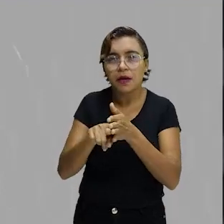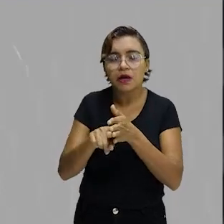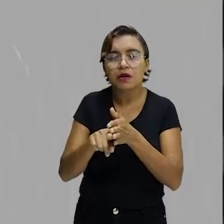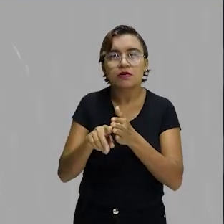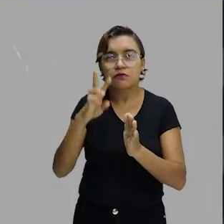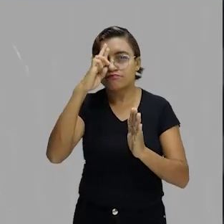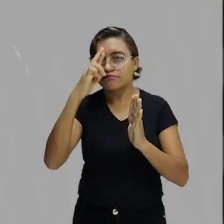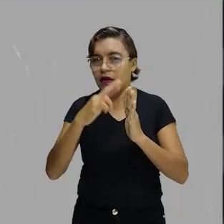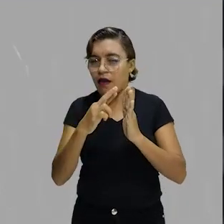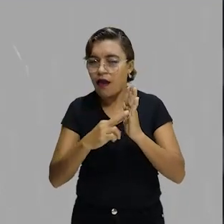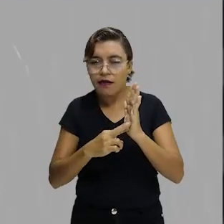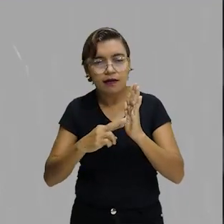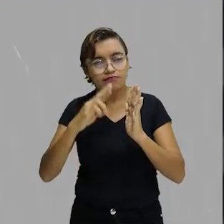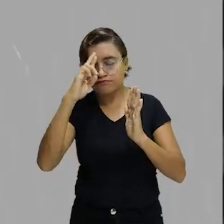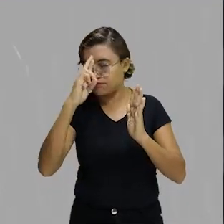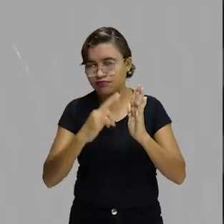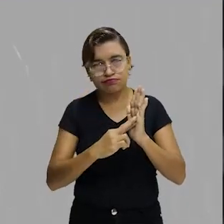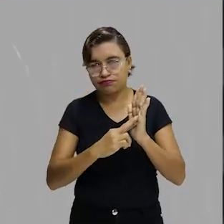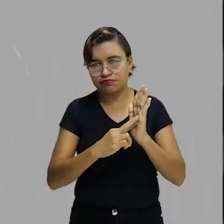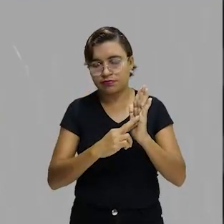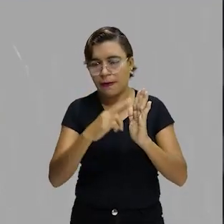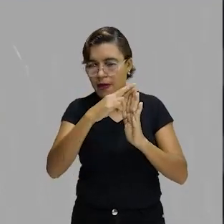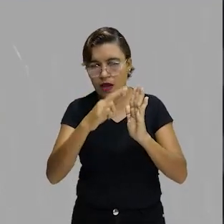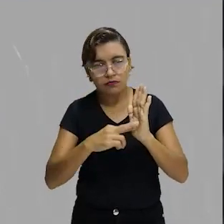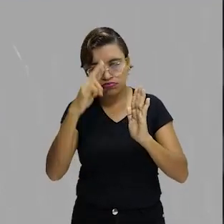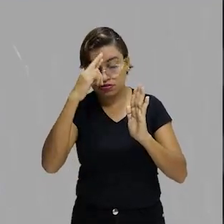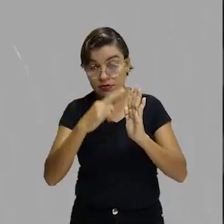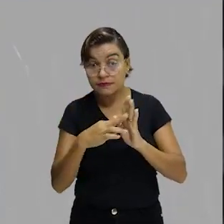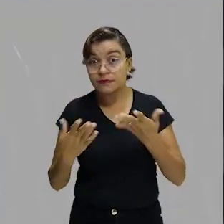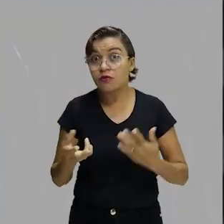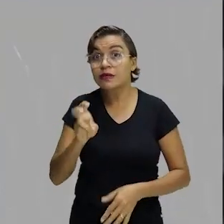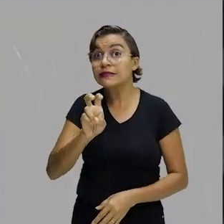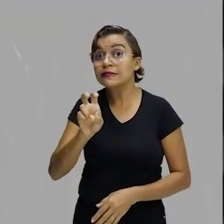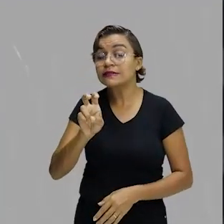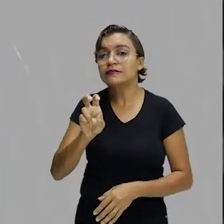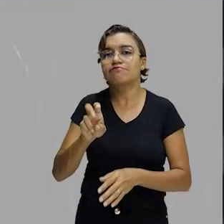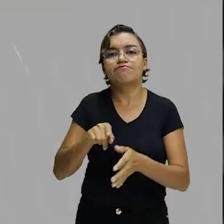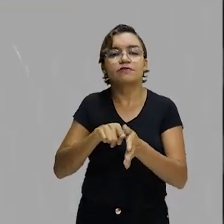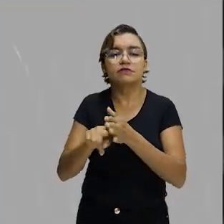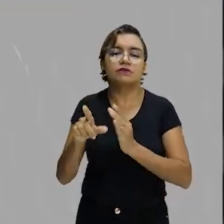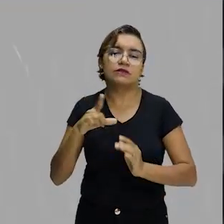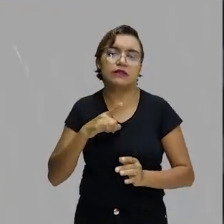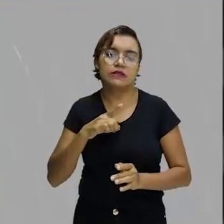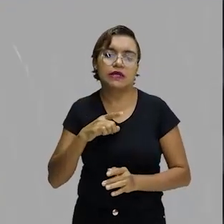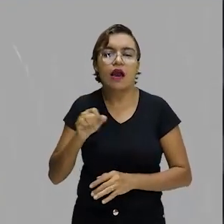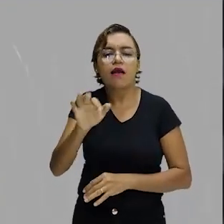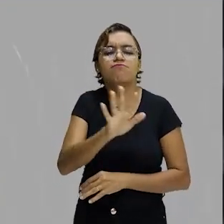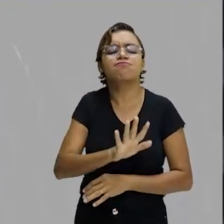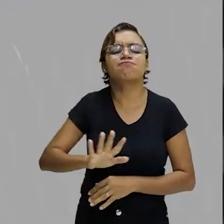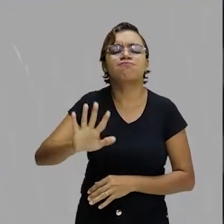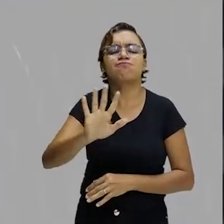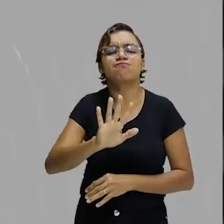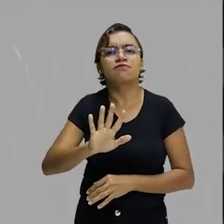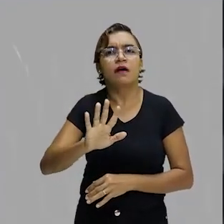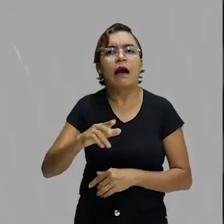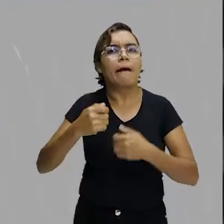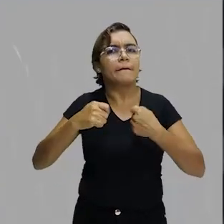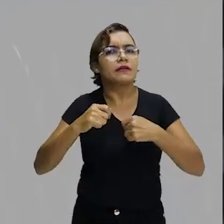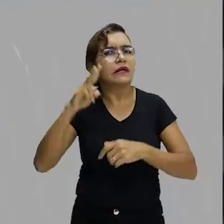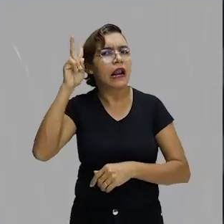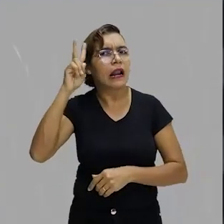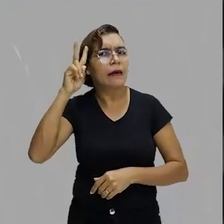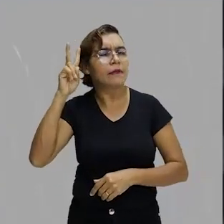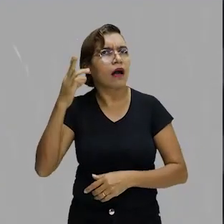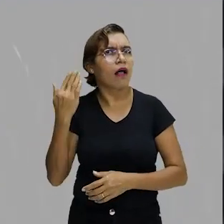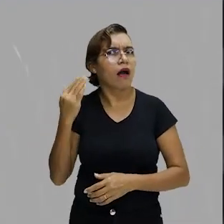quebrando. E na 5ª questão? Na 5ª questão, quando eu pego um silogismo no sentido geral, professor, agora eu vou ter que lembrar das